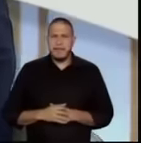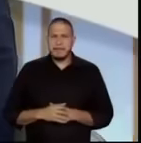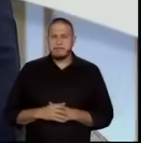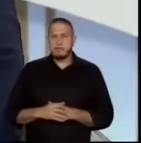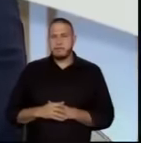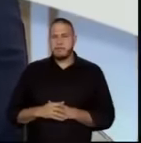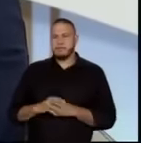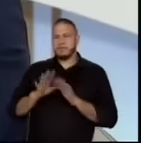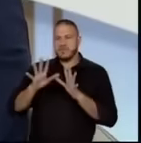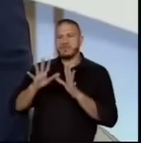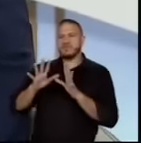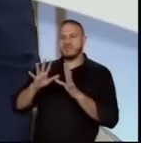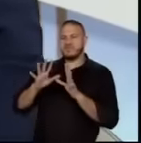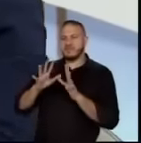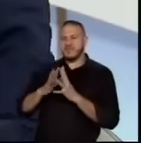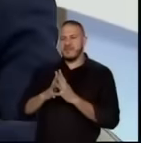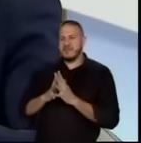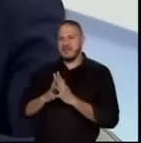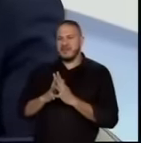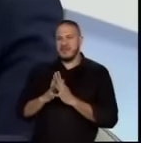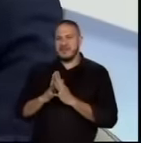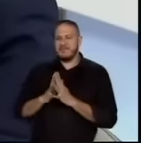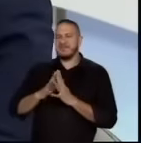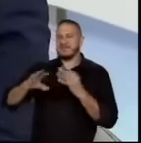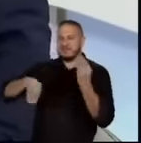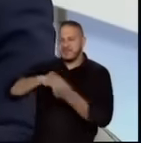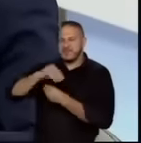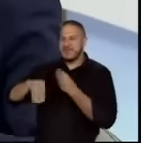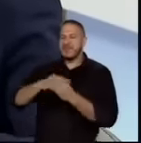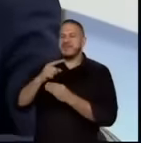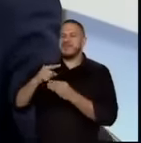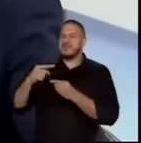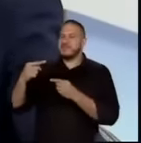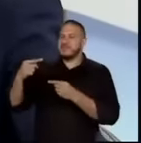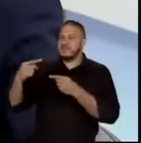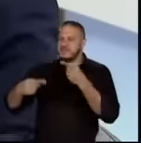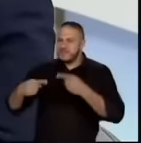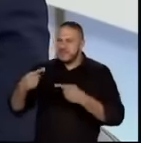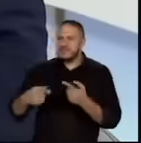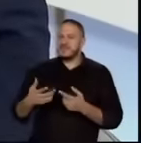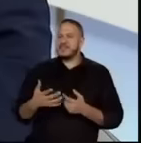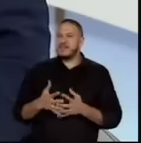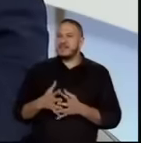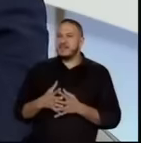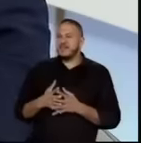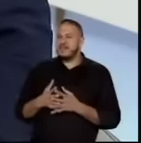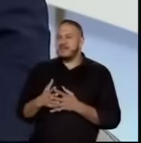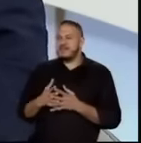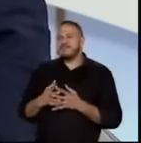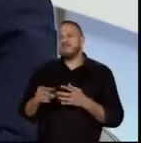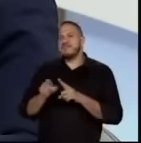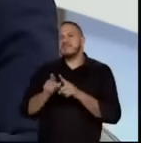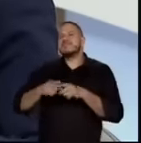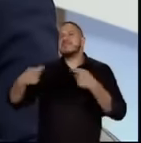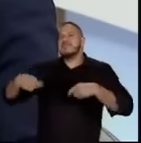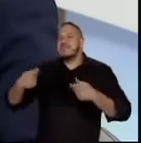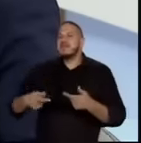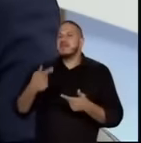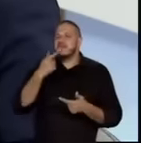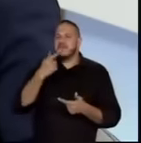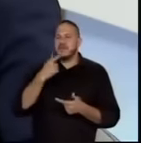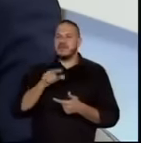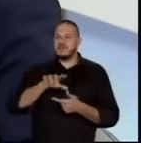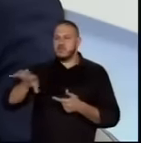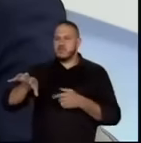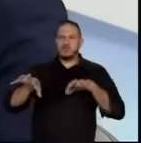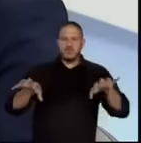vamos misturar a questão política e justamente essa necessidade de posicionamentos de parte a